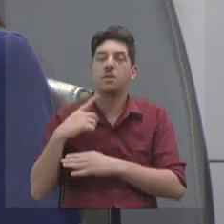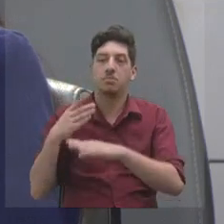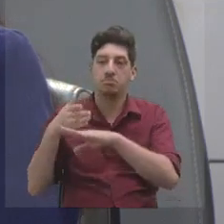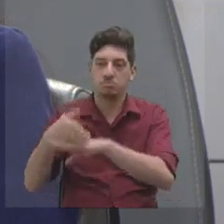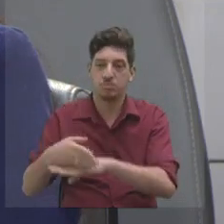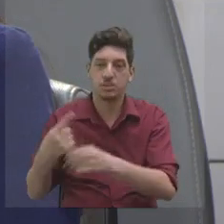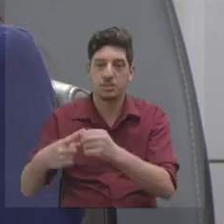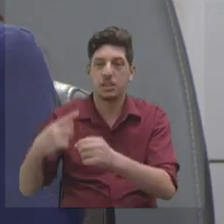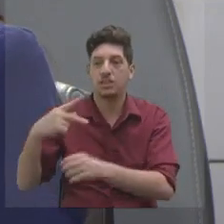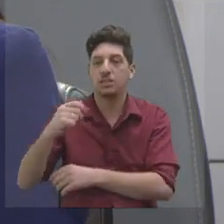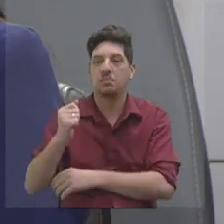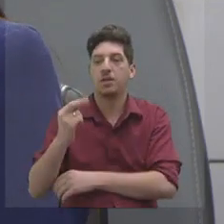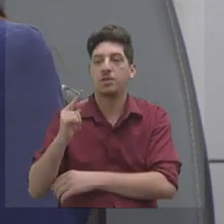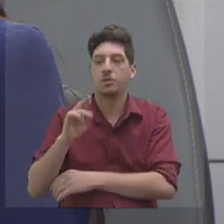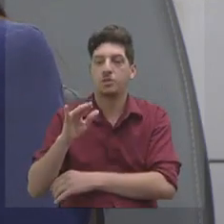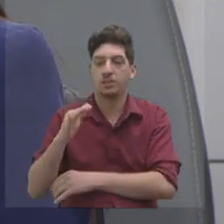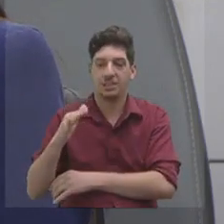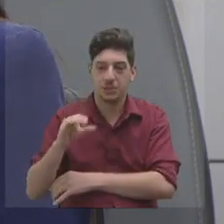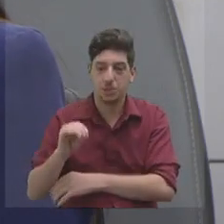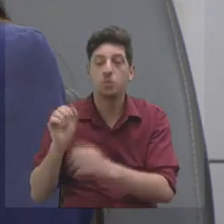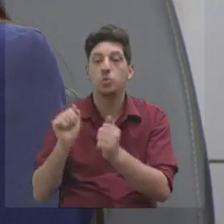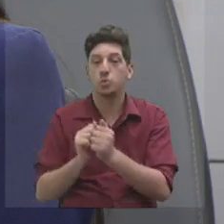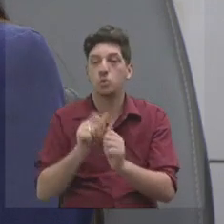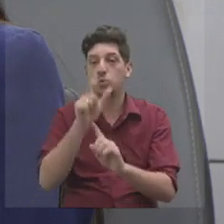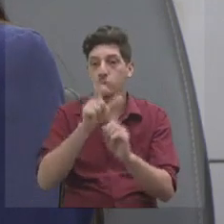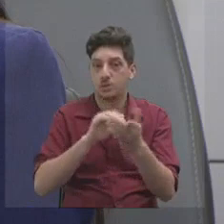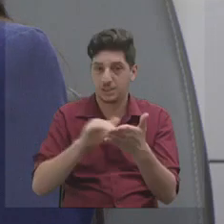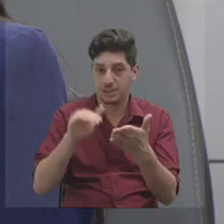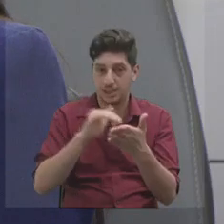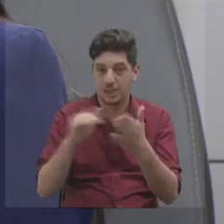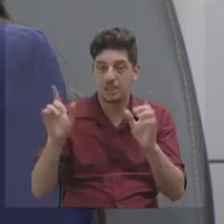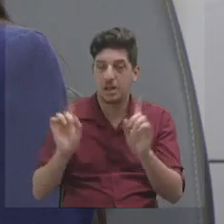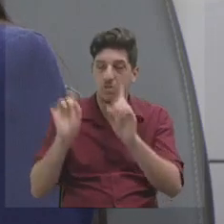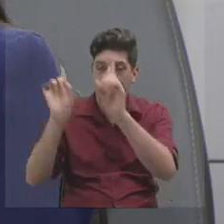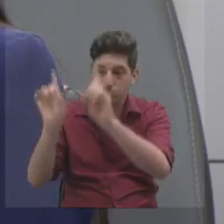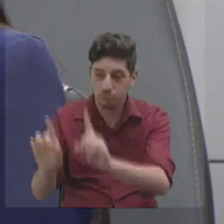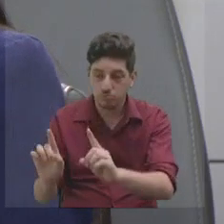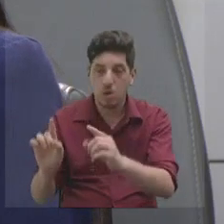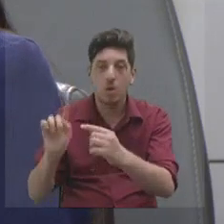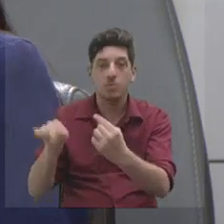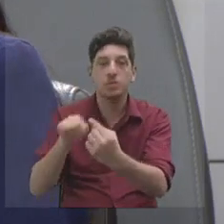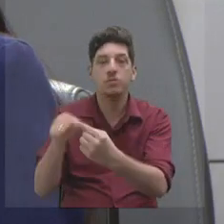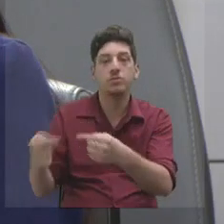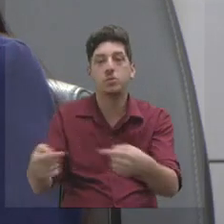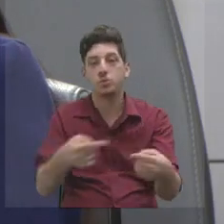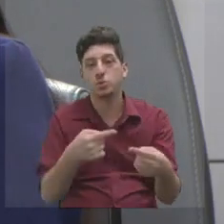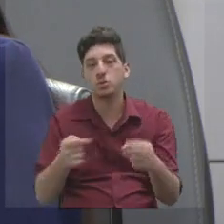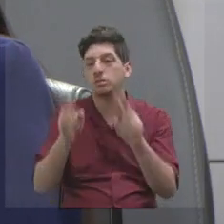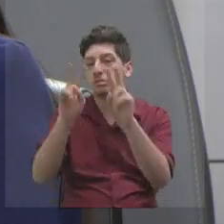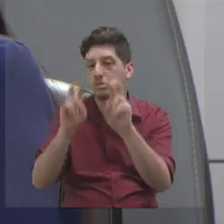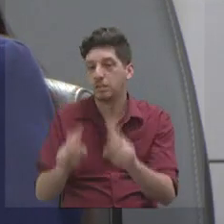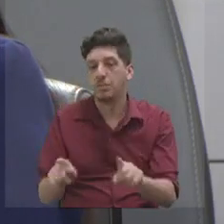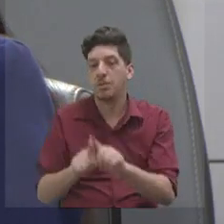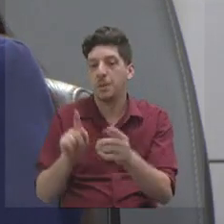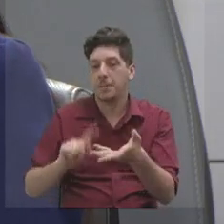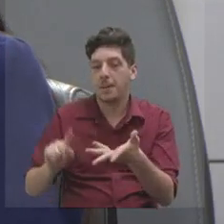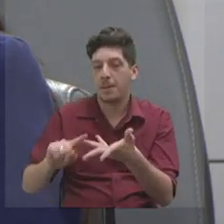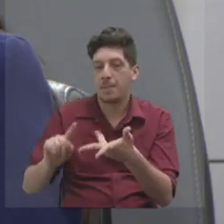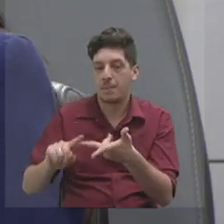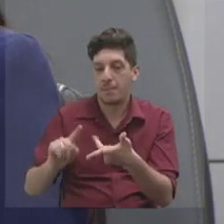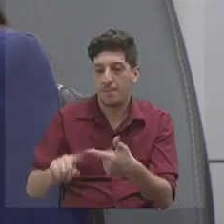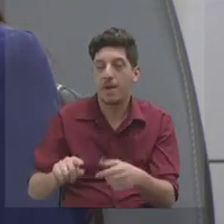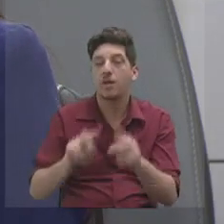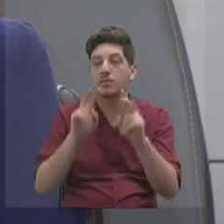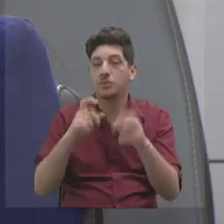acompanhados do Pedro Bruno para discutimos as condições e as questões colocadas pelo lote primeiro das